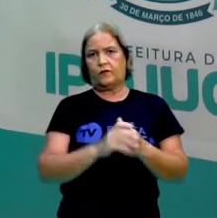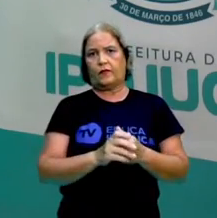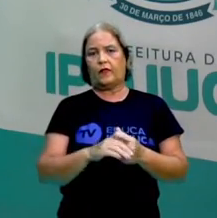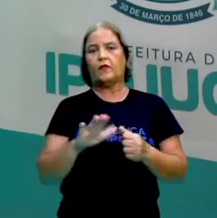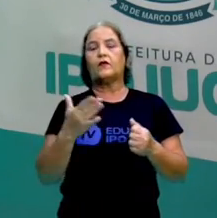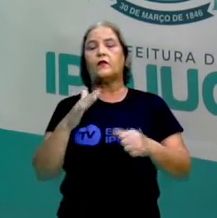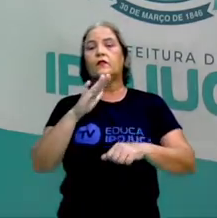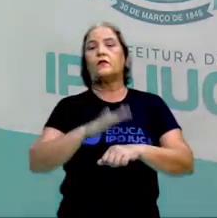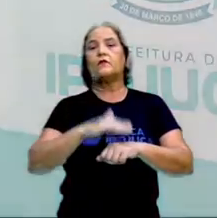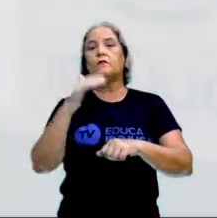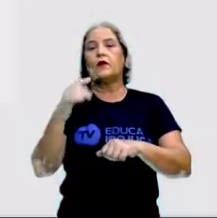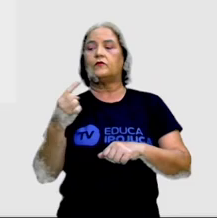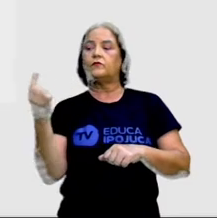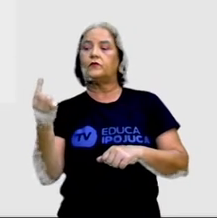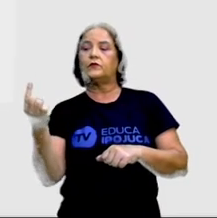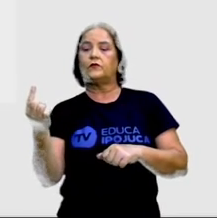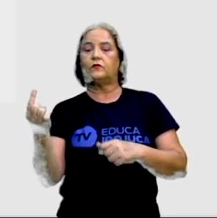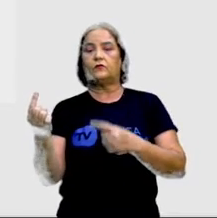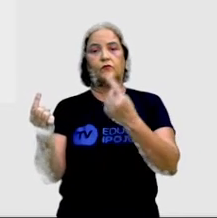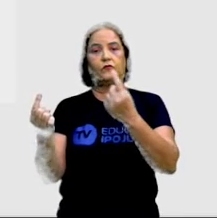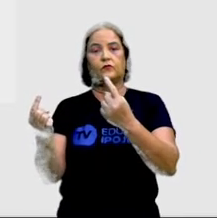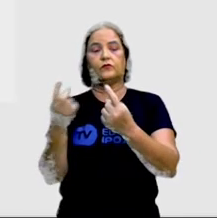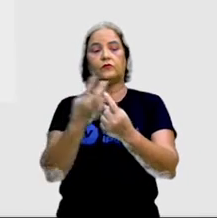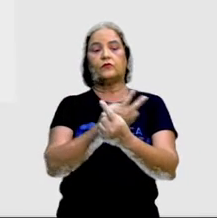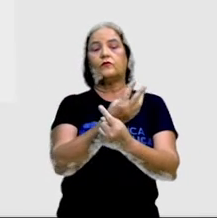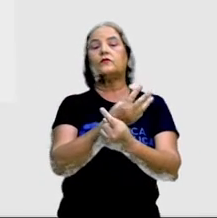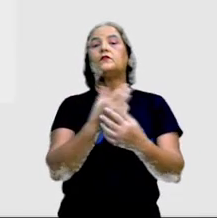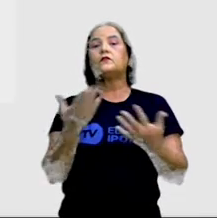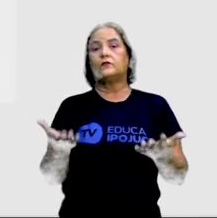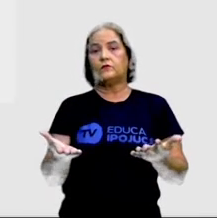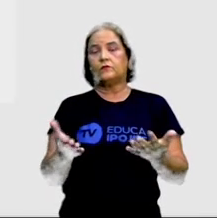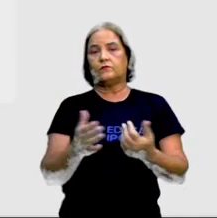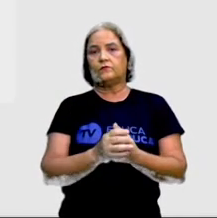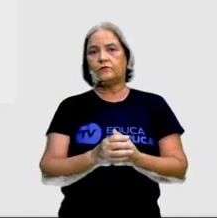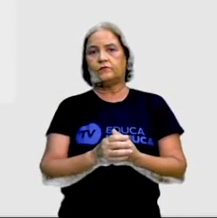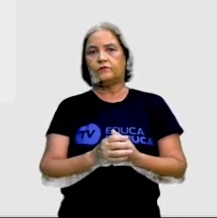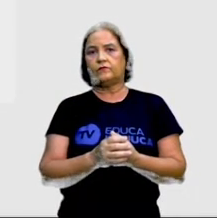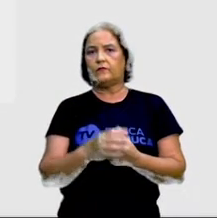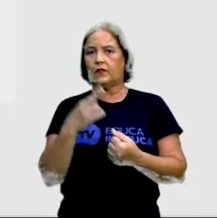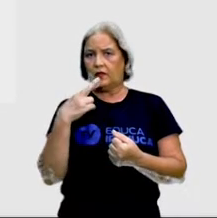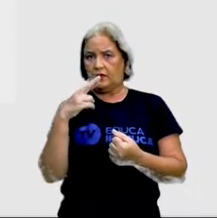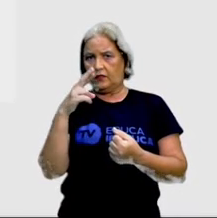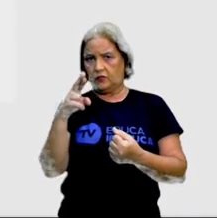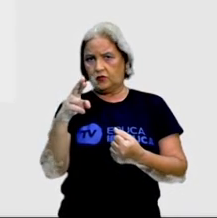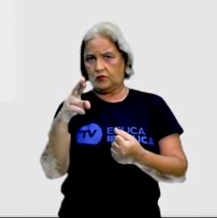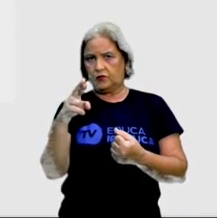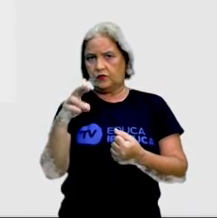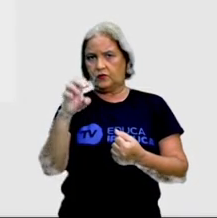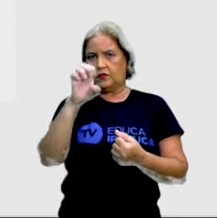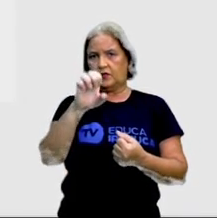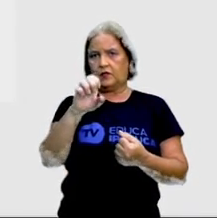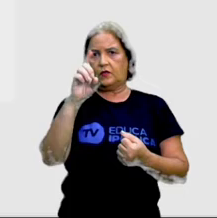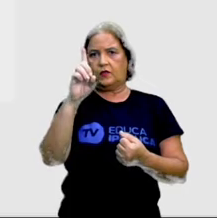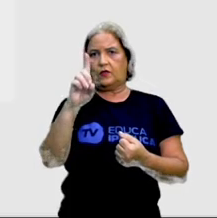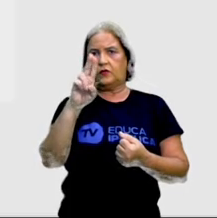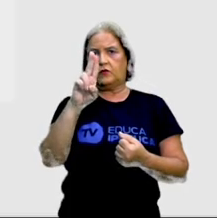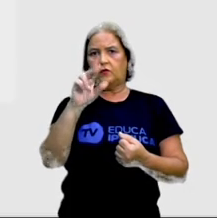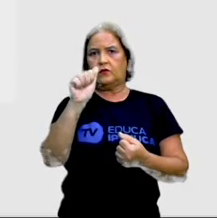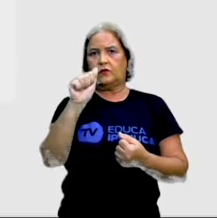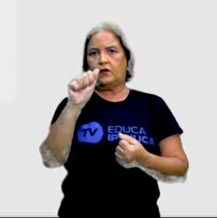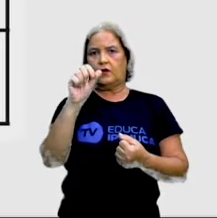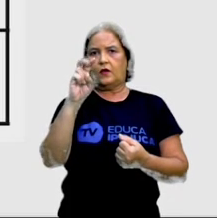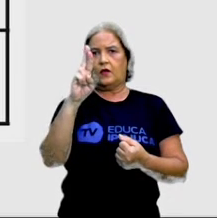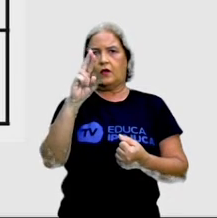Diego Eduardo o Gabriel e se vocês responderam que é Eduardo vocês